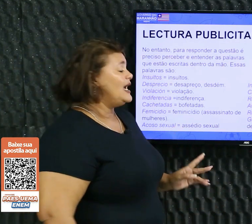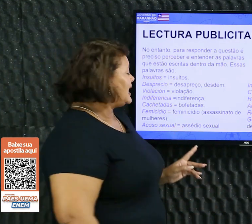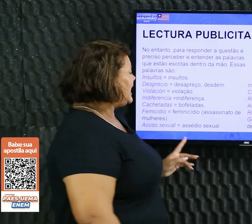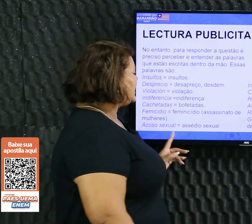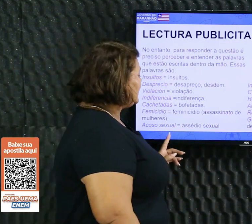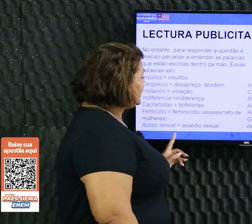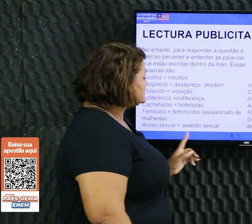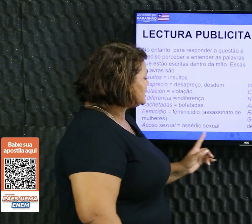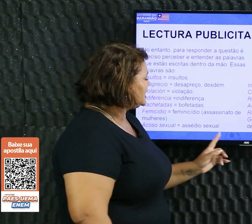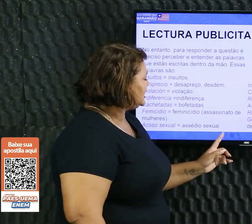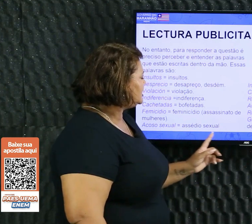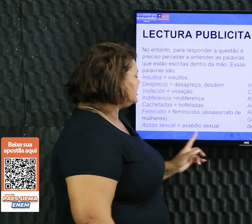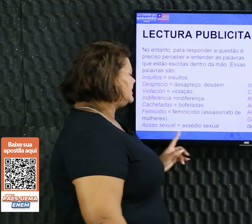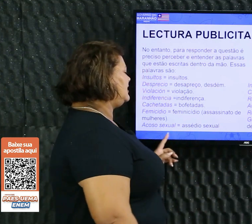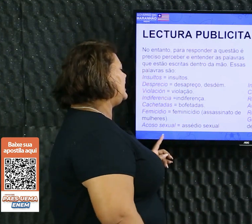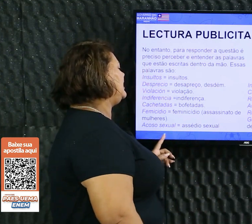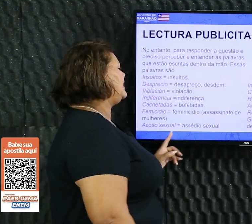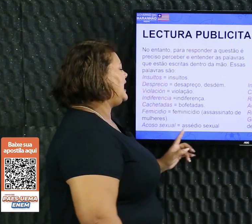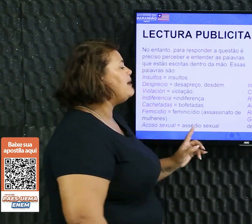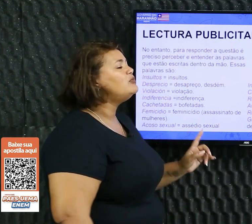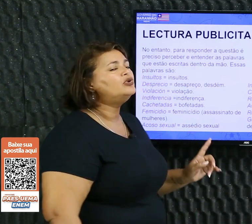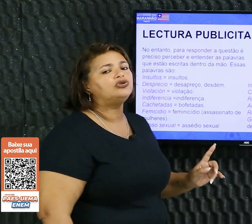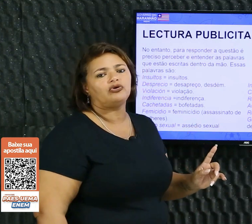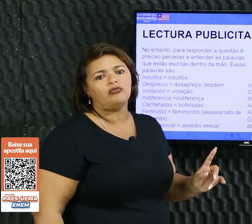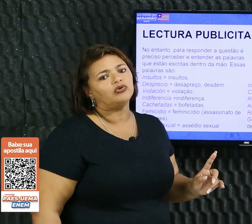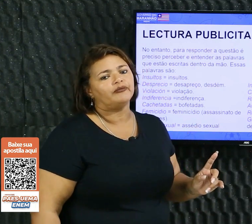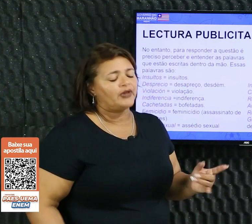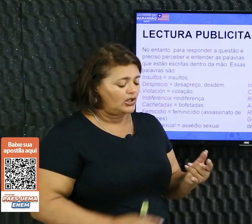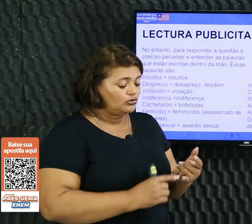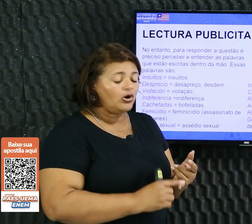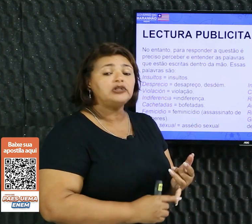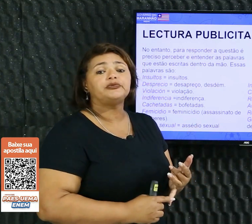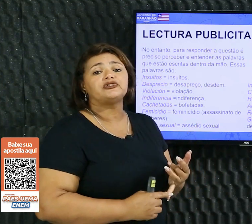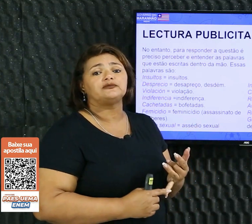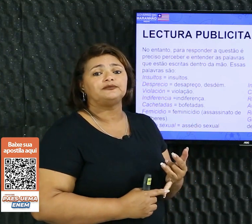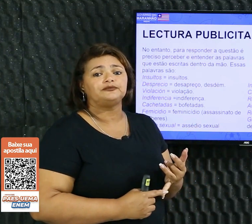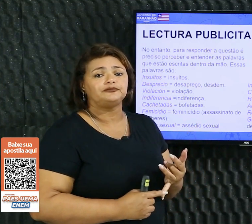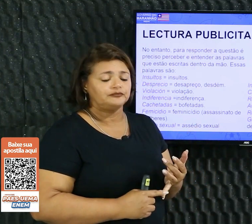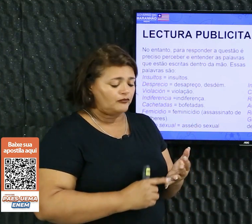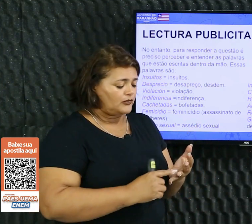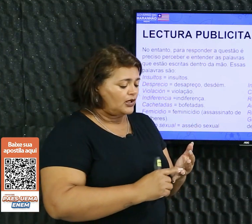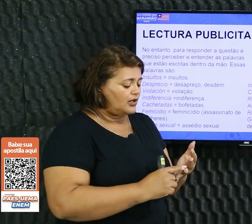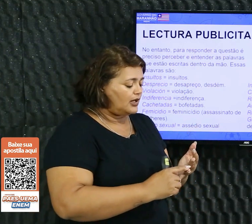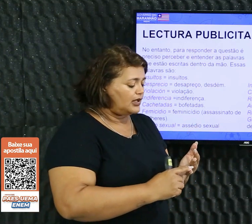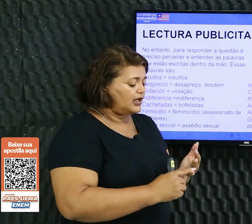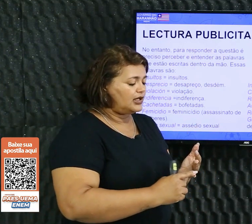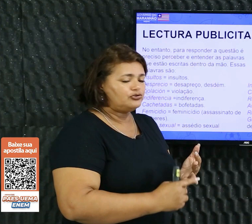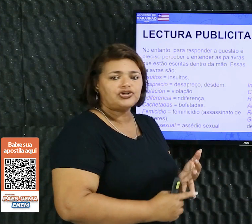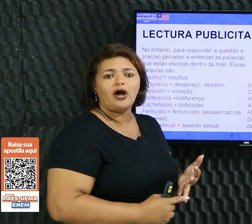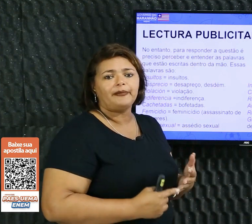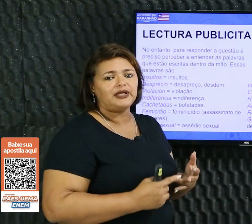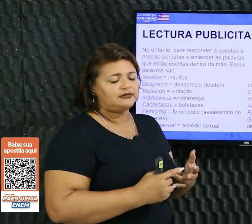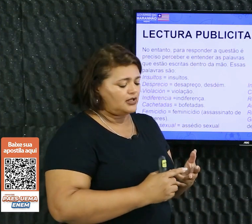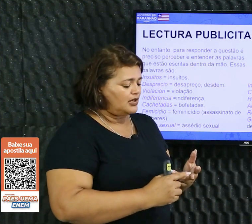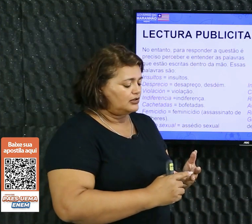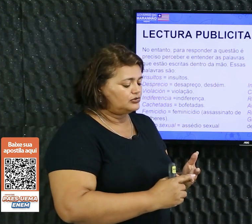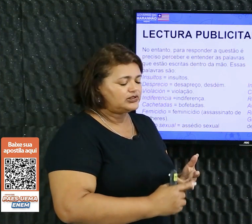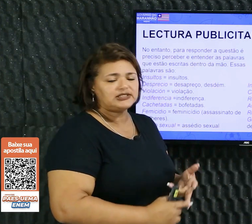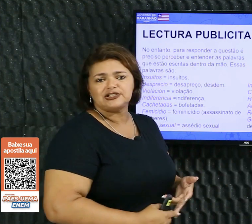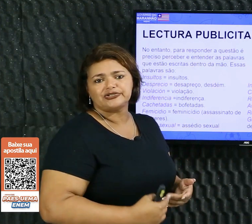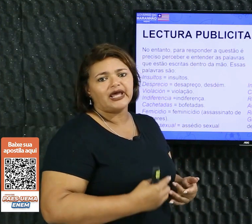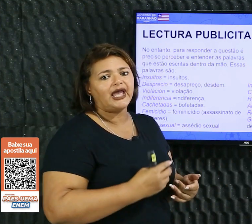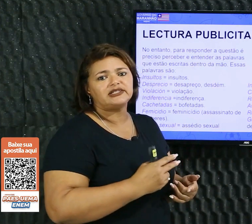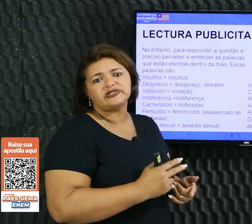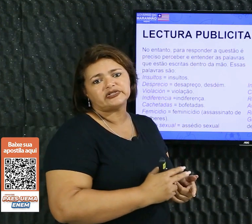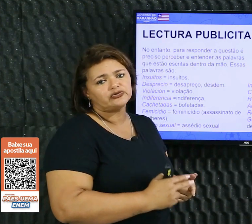sexual. Cara, esse aqui, galera, é muito comum. No ônibus, no shopping,